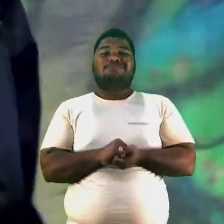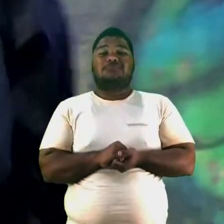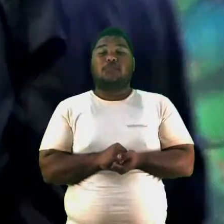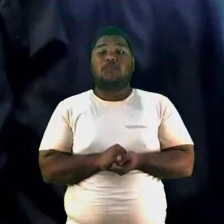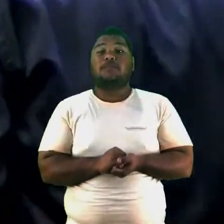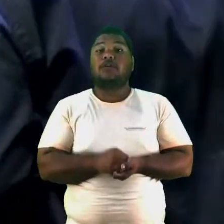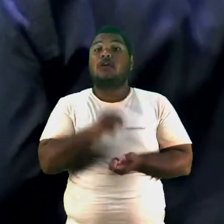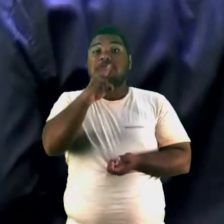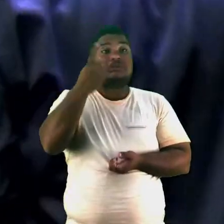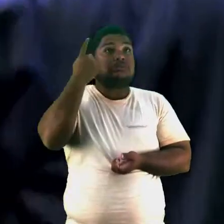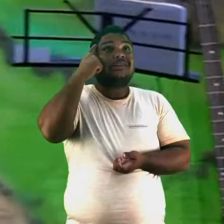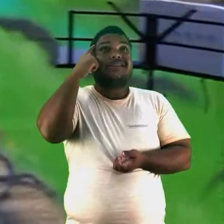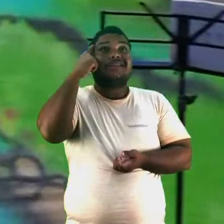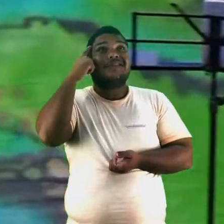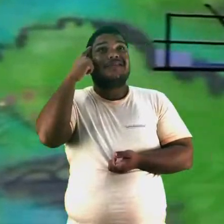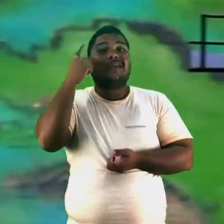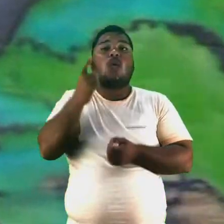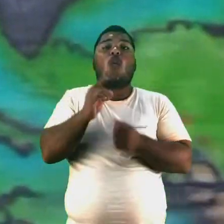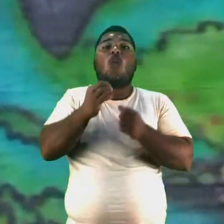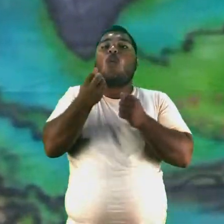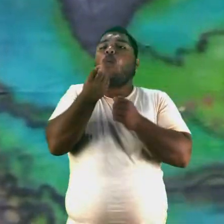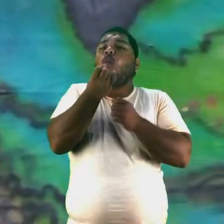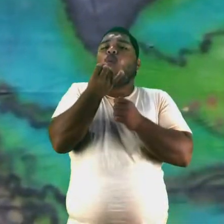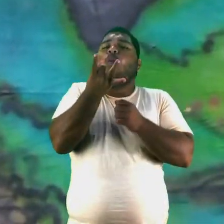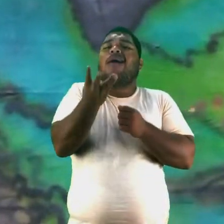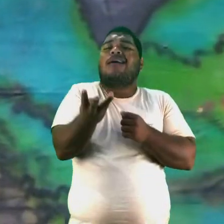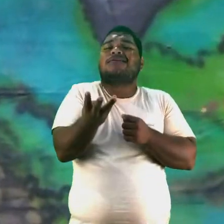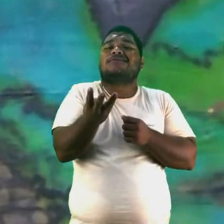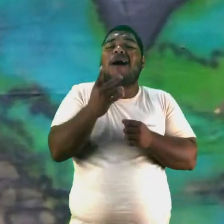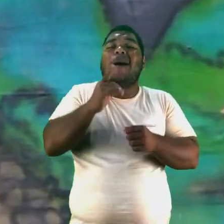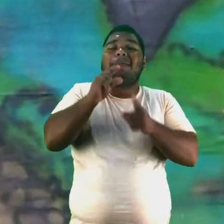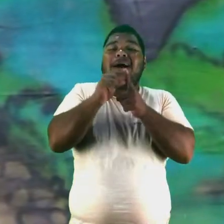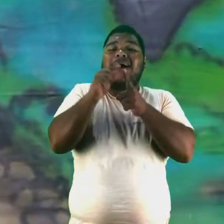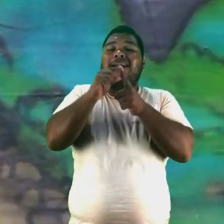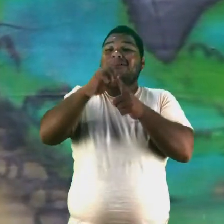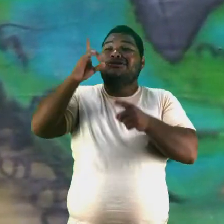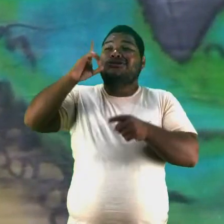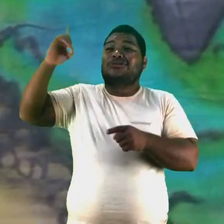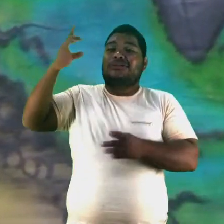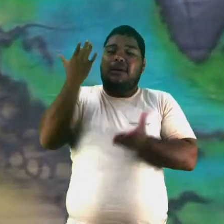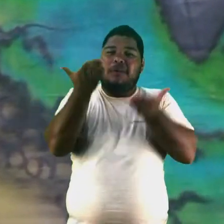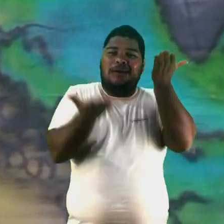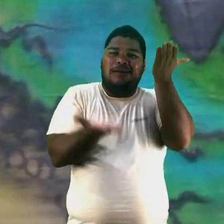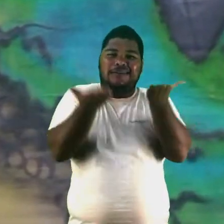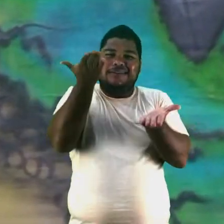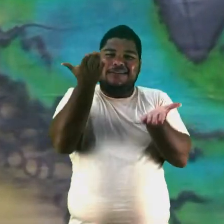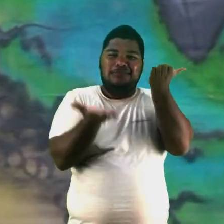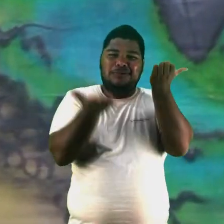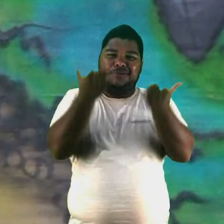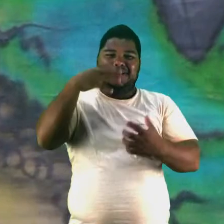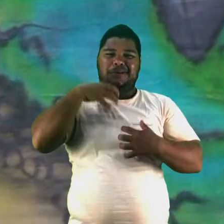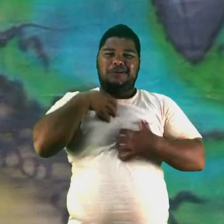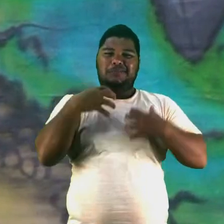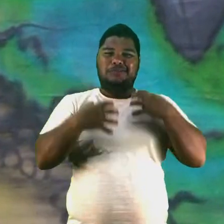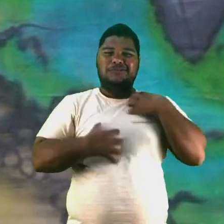Você não tem ideia de quanto a palavra de Deus contribui para o equilíbrio emocional.